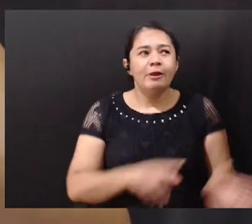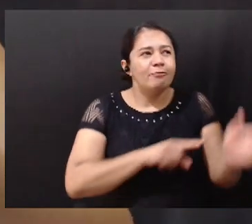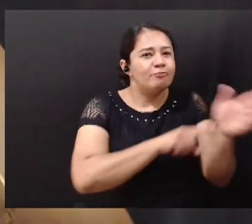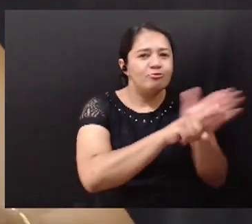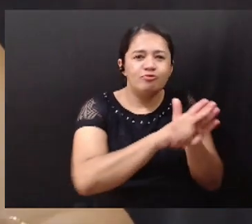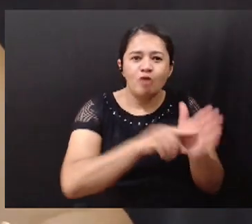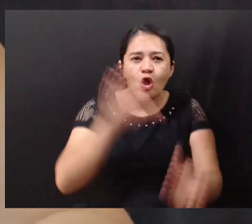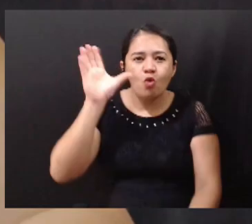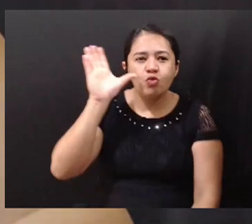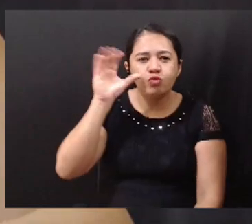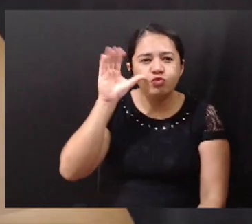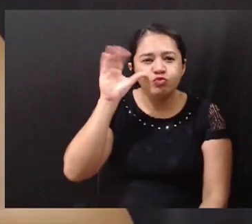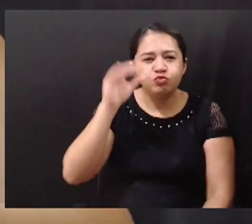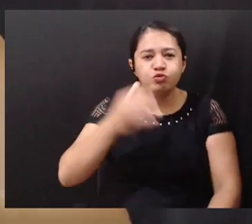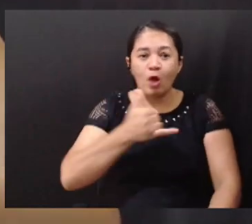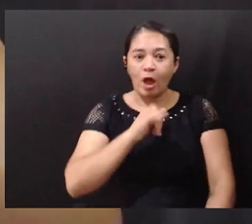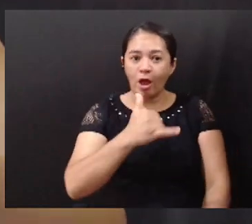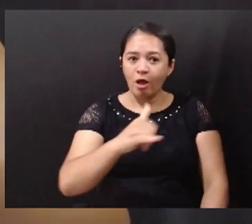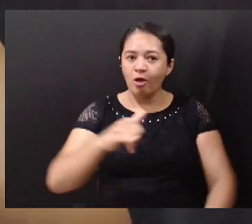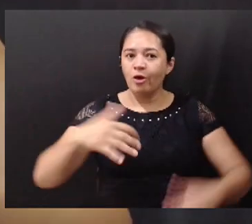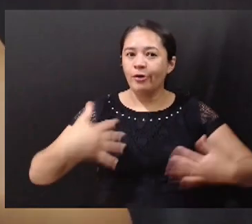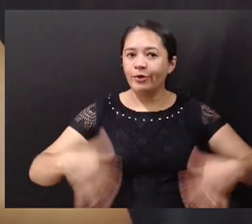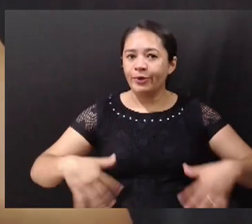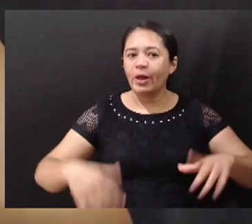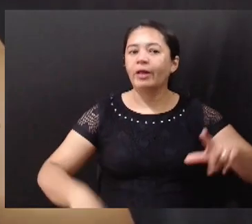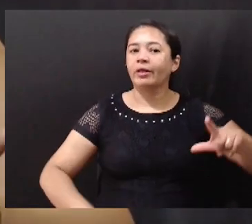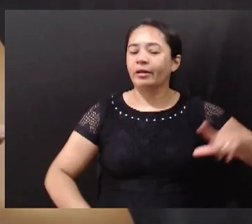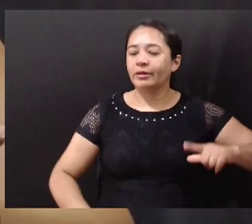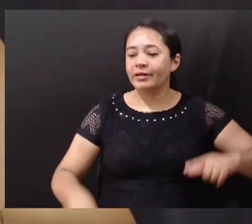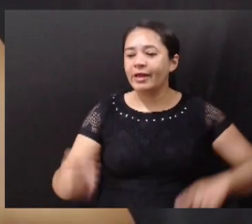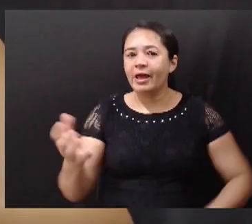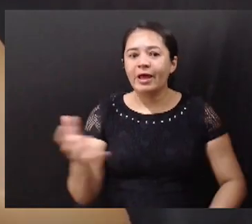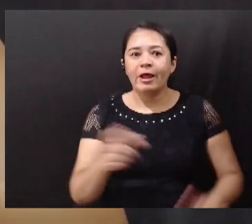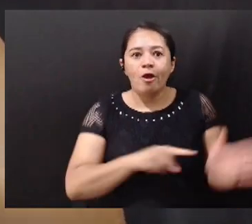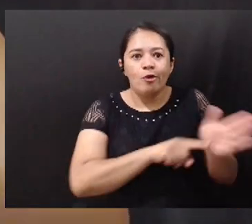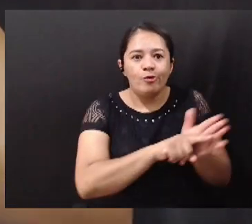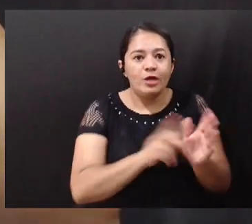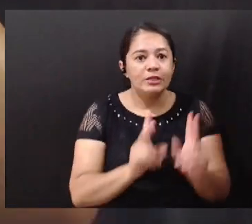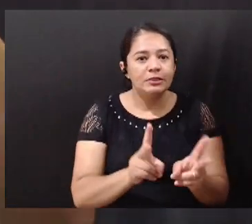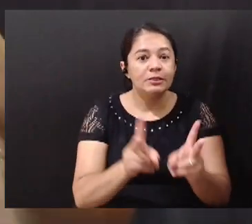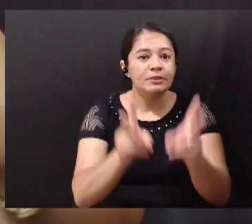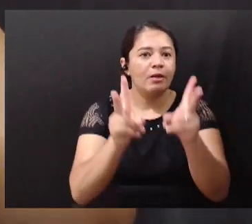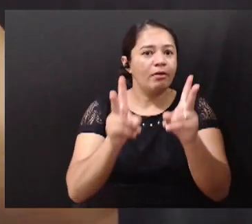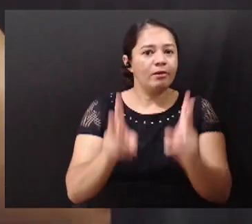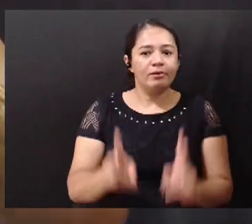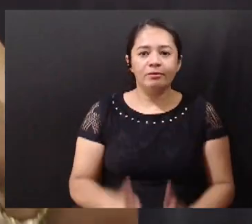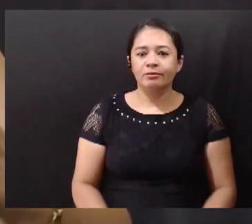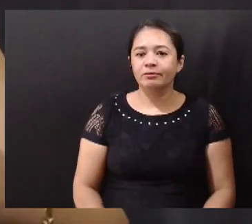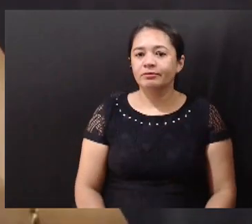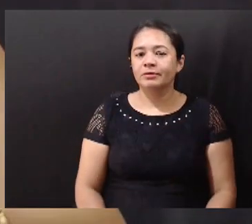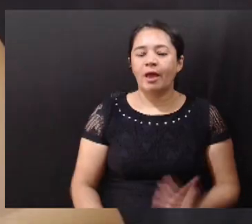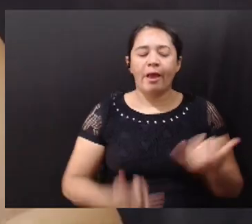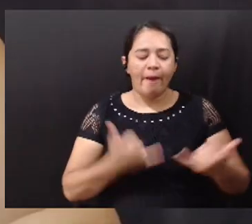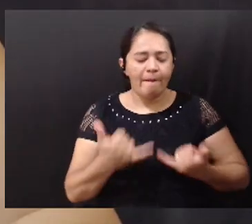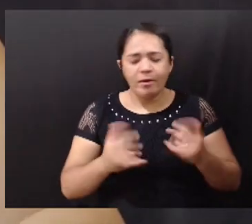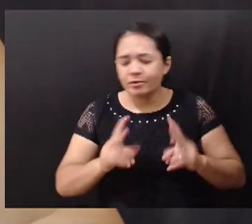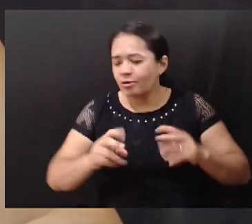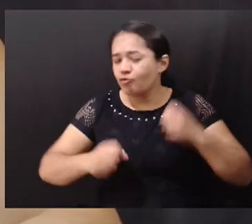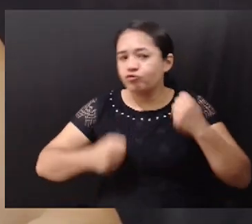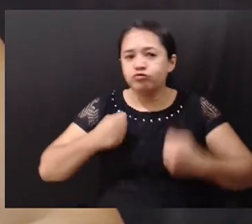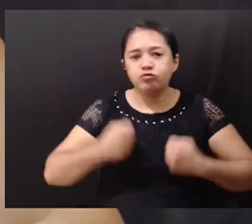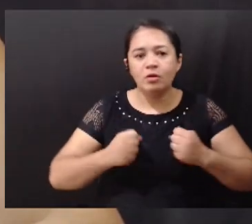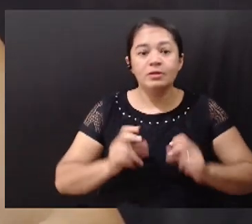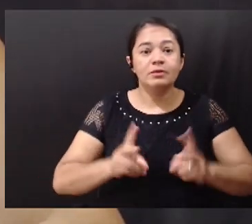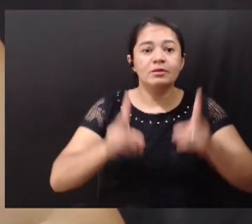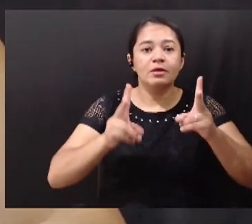tem energia, né? E ela vai querer explorar isso o tempo todo, ela vai querer, né, brincar o tempo todo, correr o tempo todo. E a gente